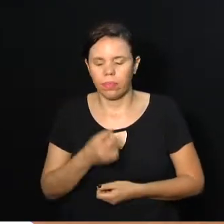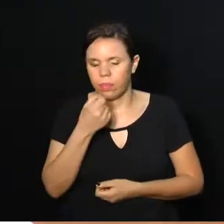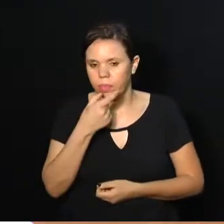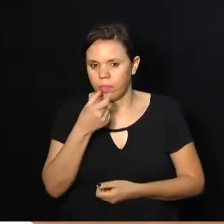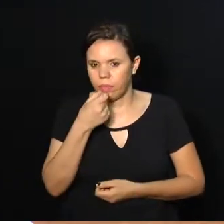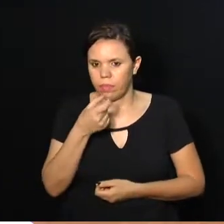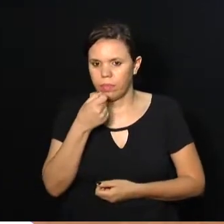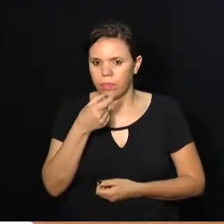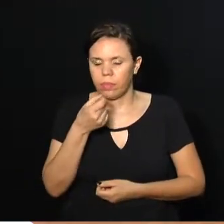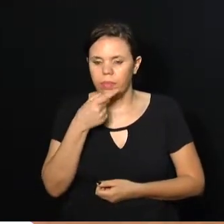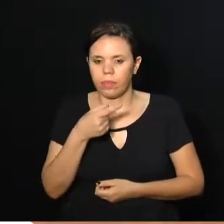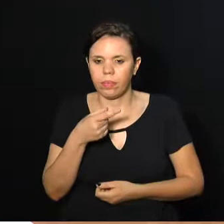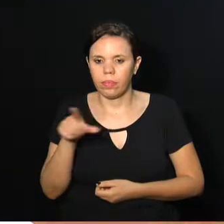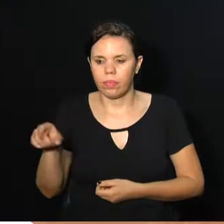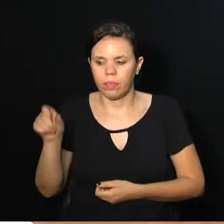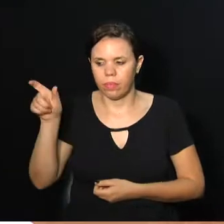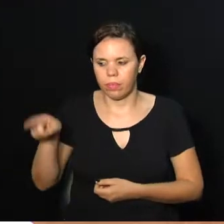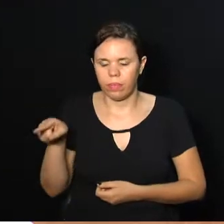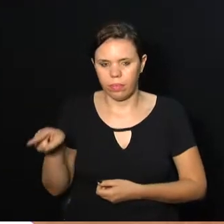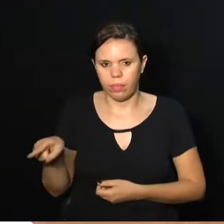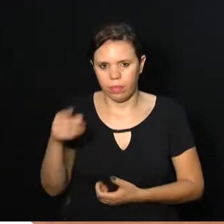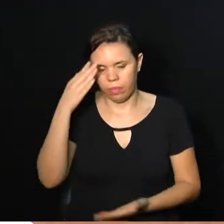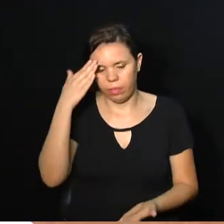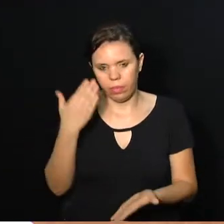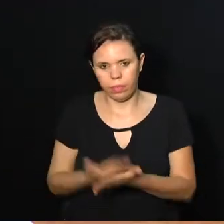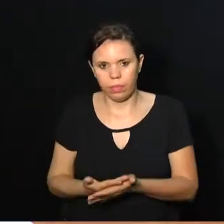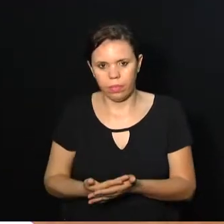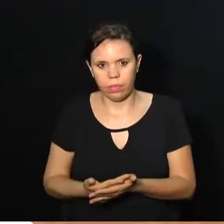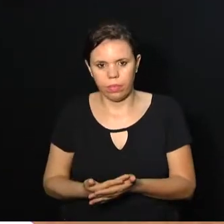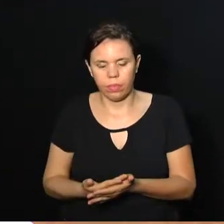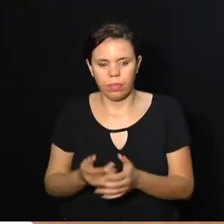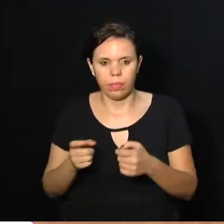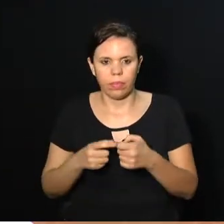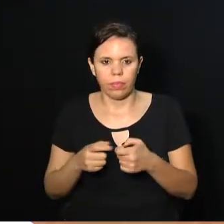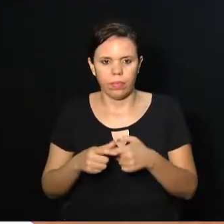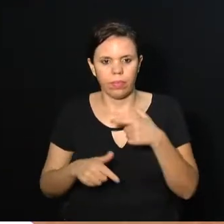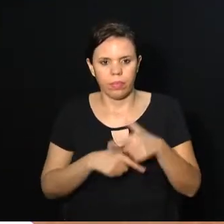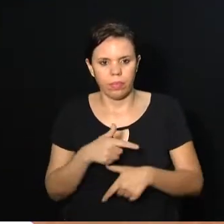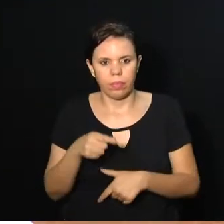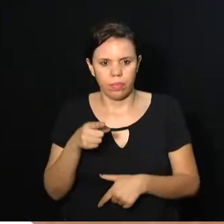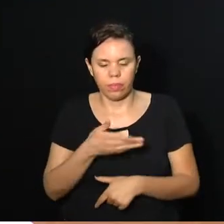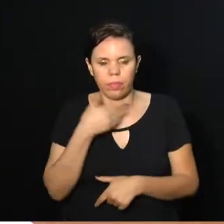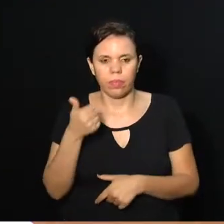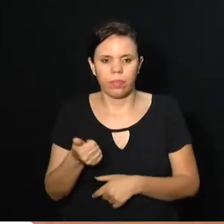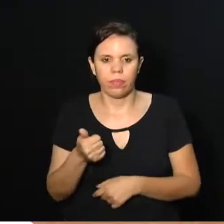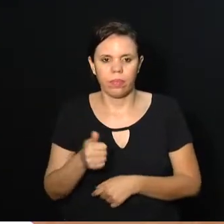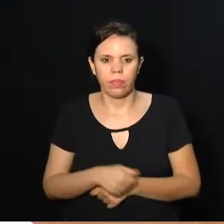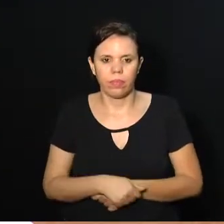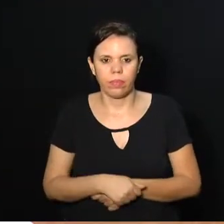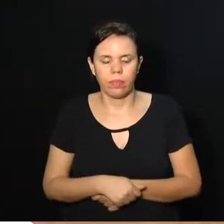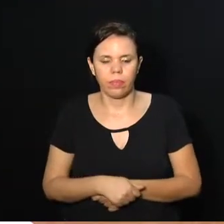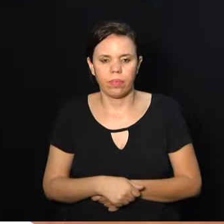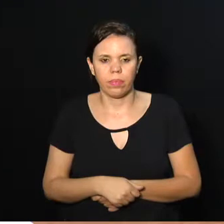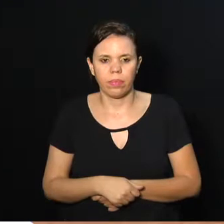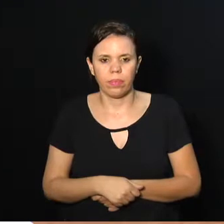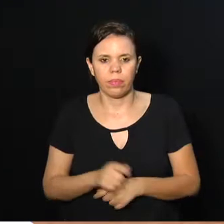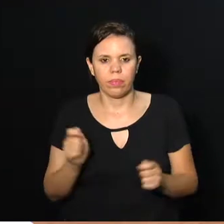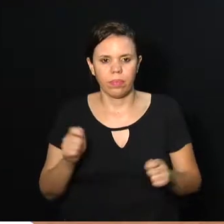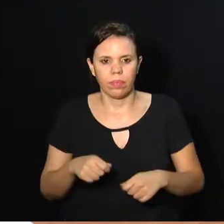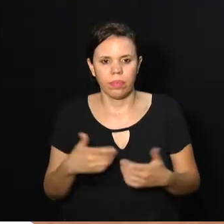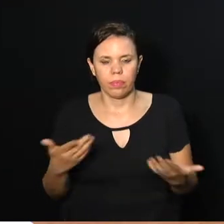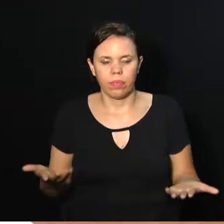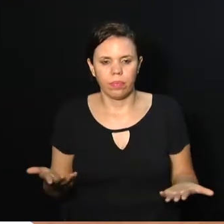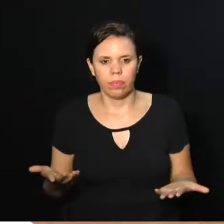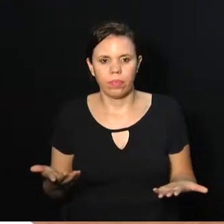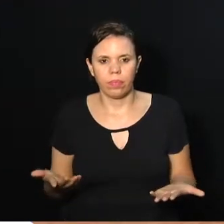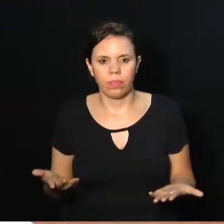anticoncepcionais. Aí é de escolha da paciente, eu acredito, né? O médico trabalha com ela a melhor opção